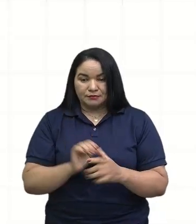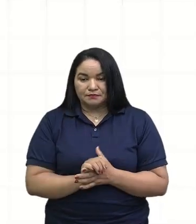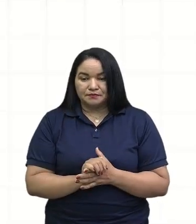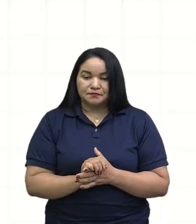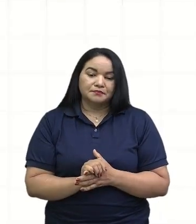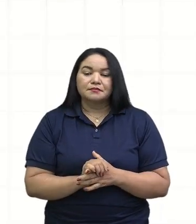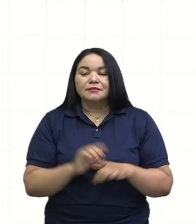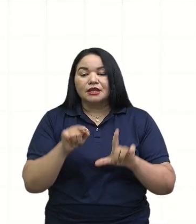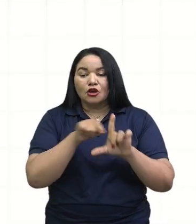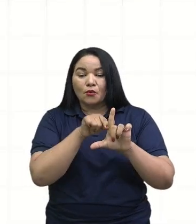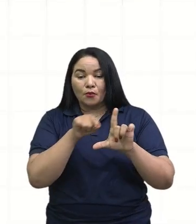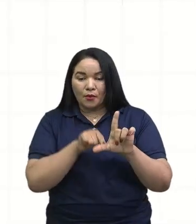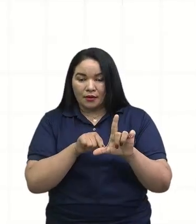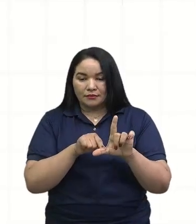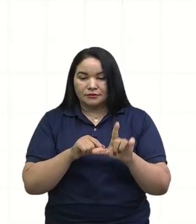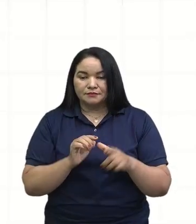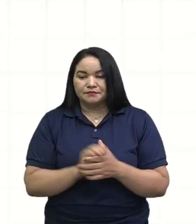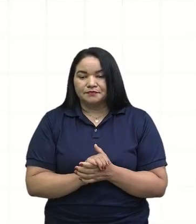ângulos são